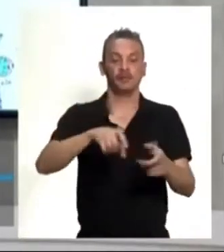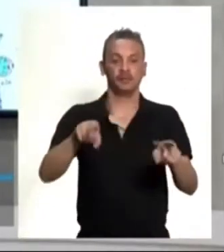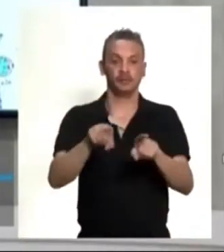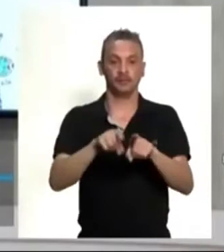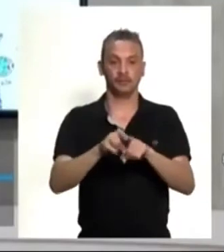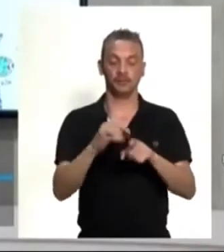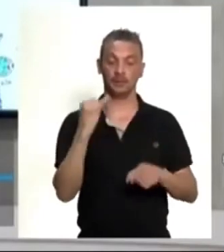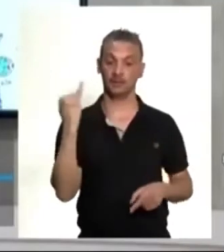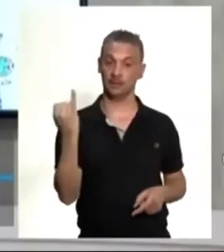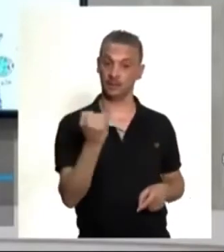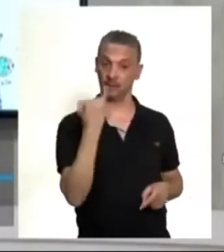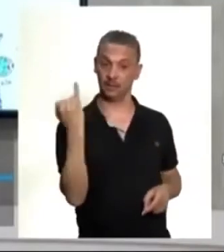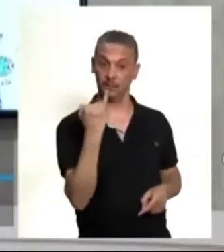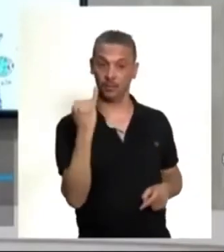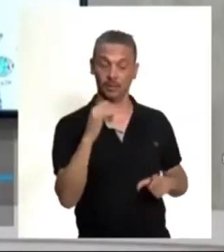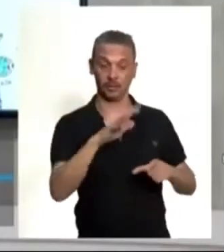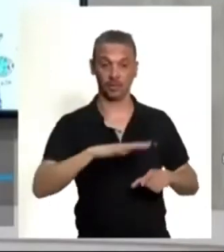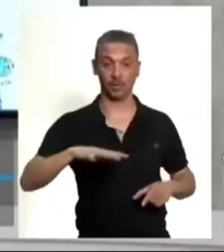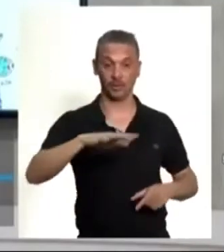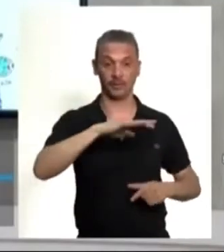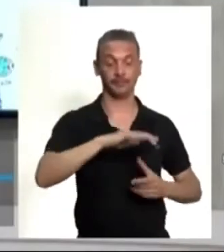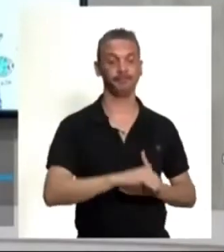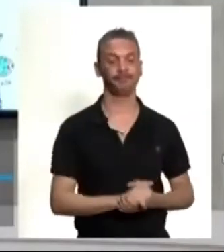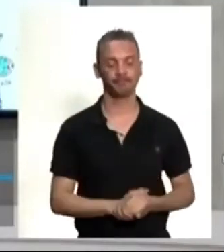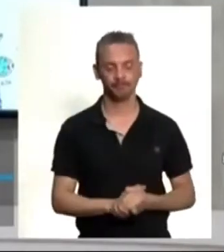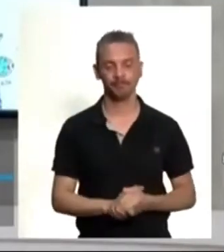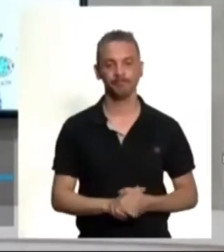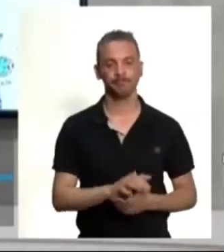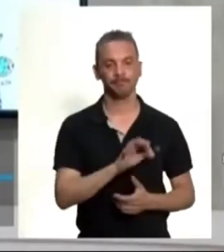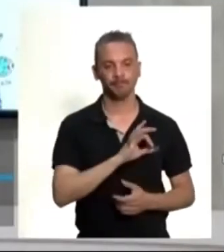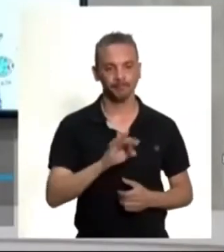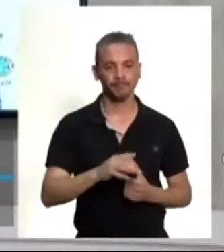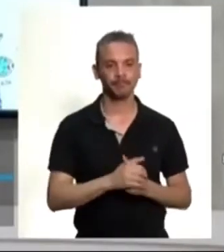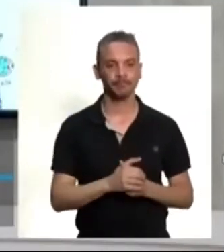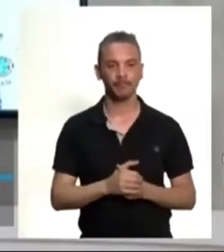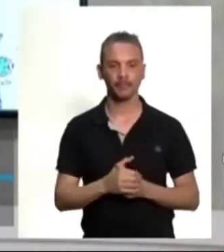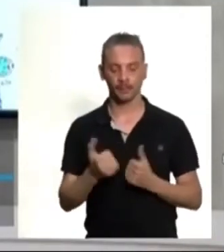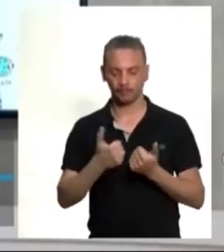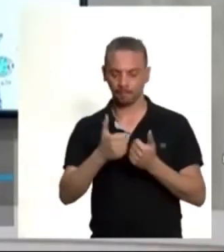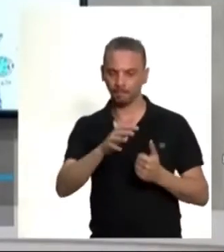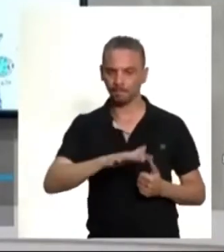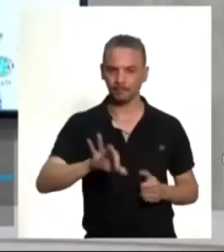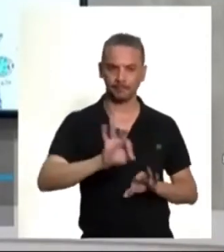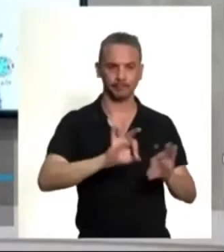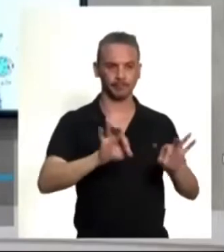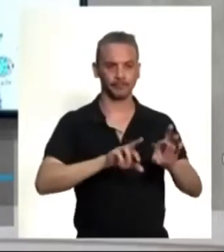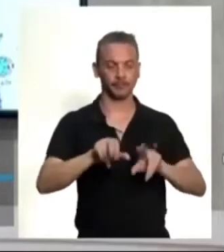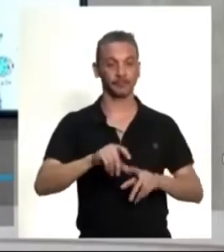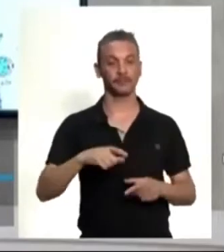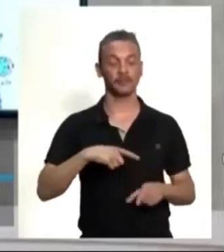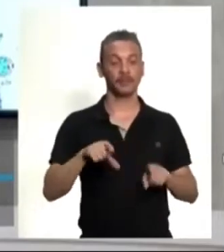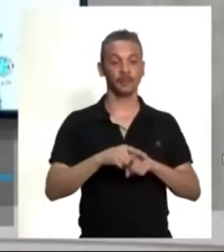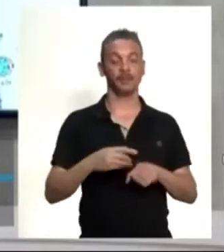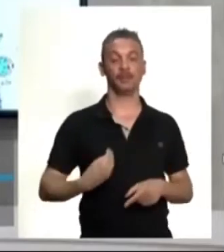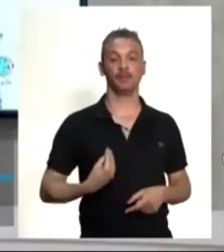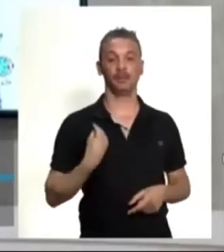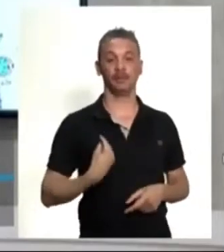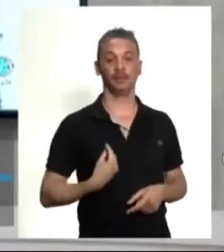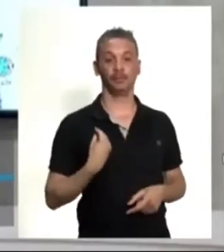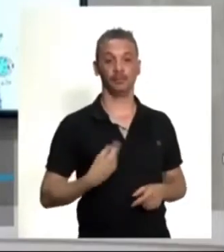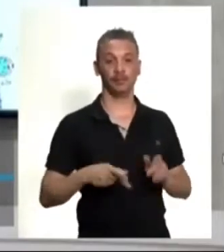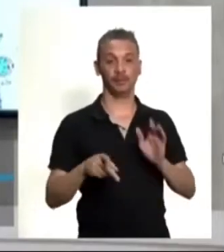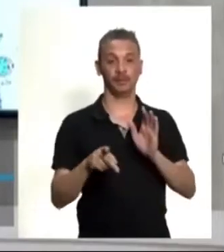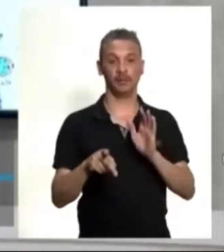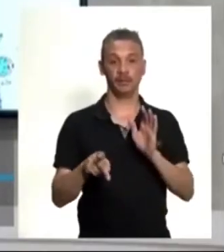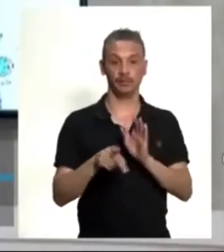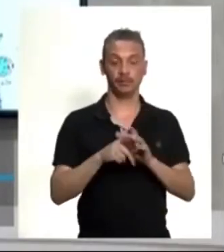da relevância. Beleza? Ótimo. Não é a proximidade em relação ao litoral e nem a presença exclusivamente